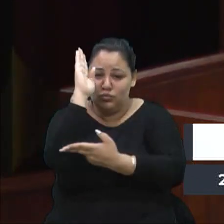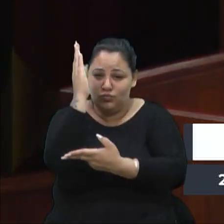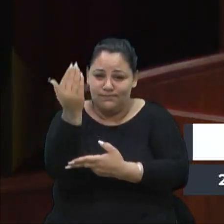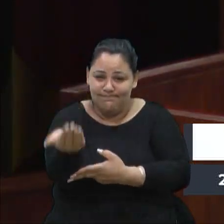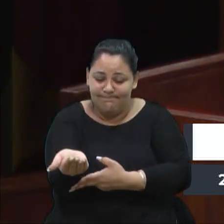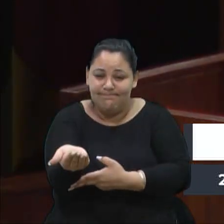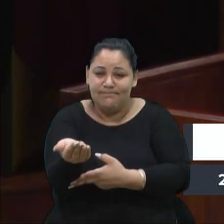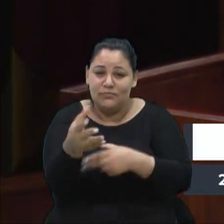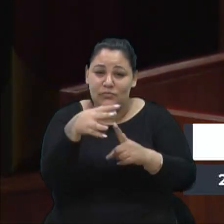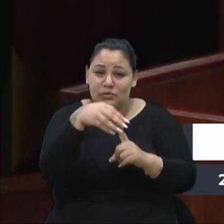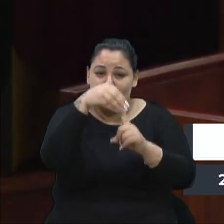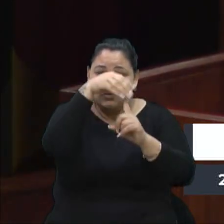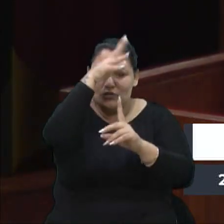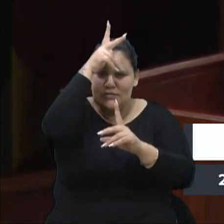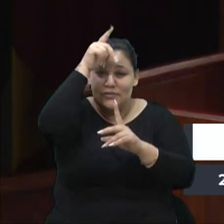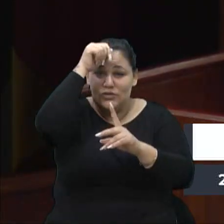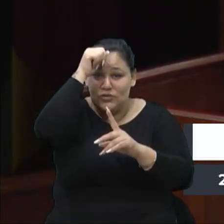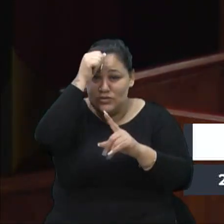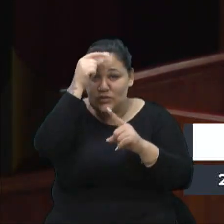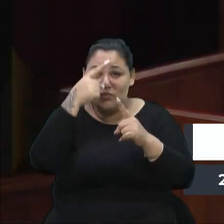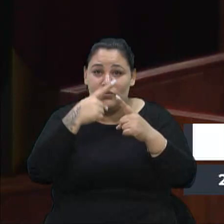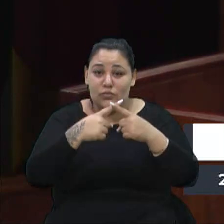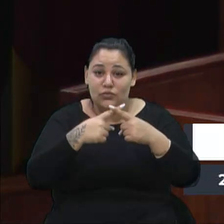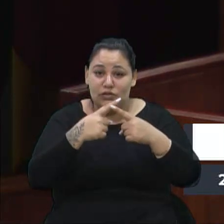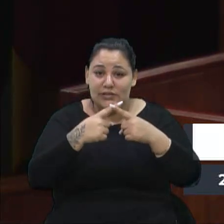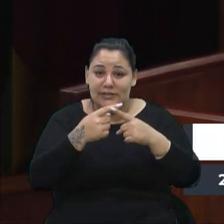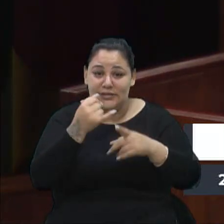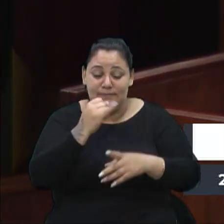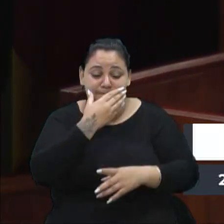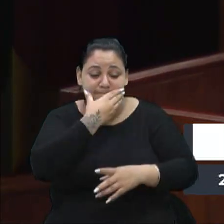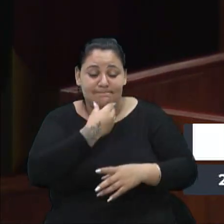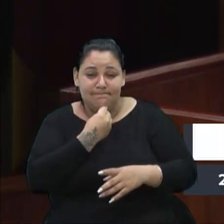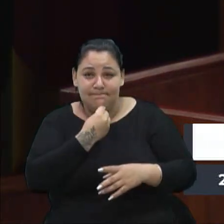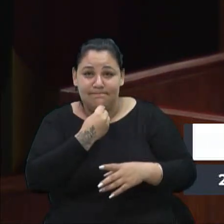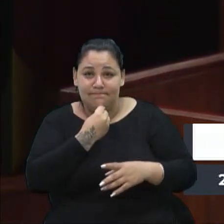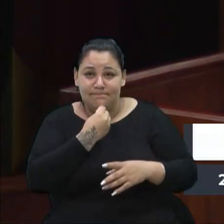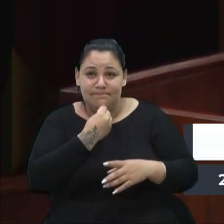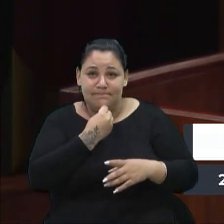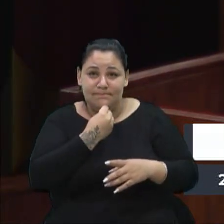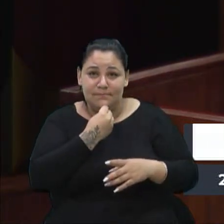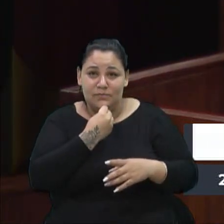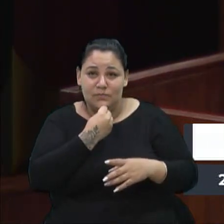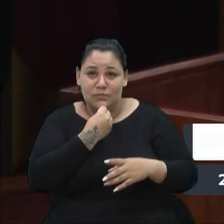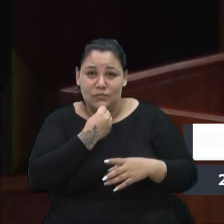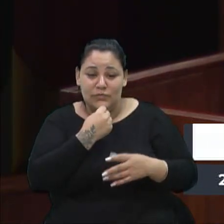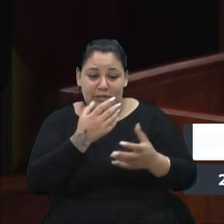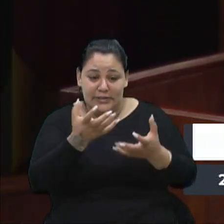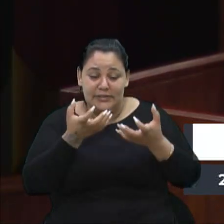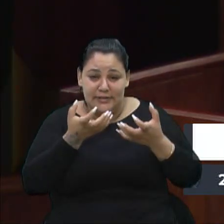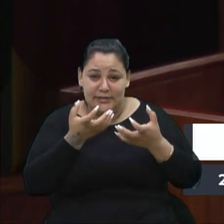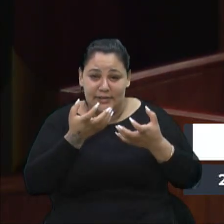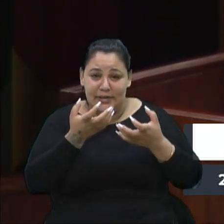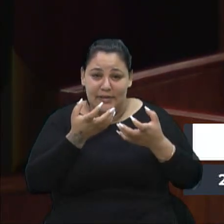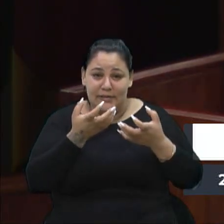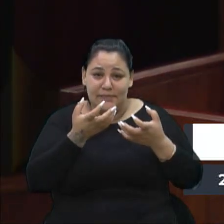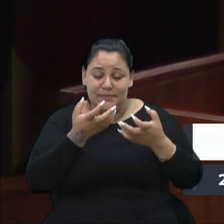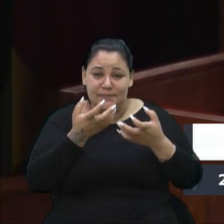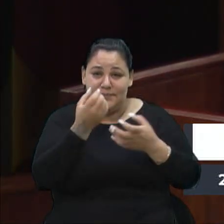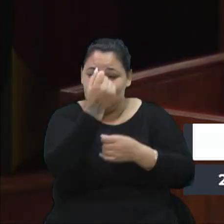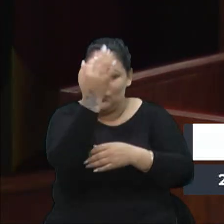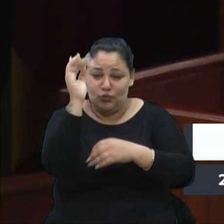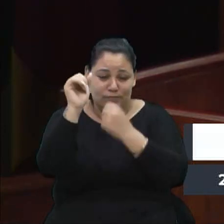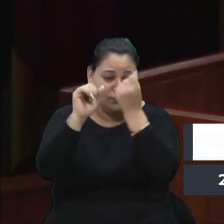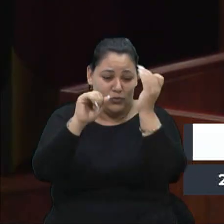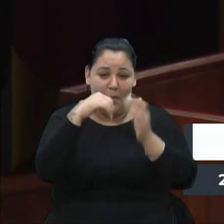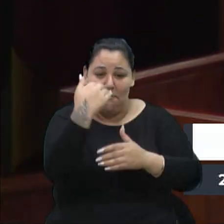Amazônia, porque a partir do instante que o homem avança no desconhecido, não se sabe